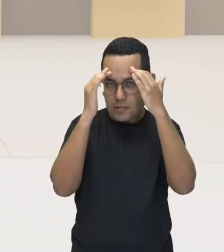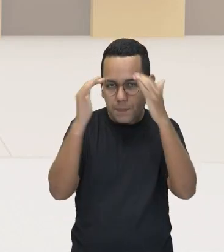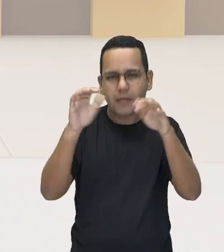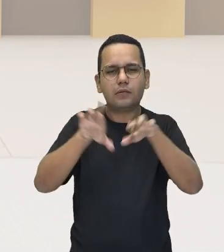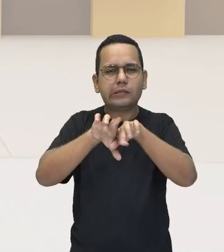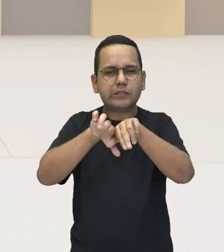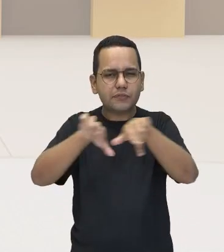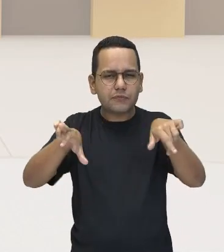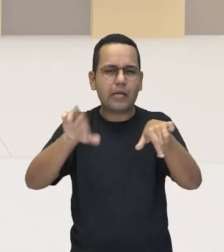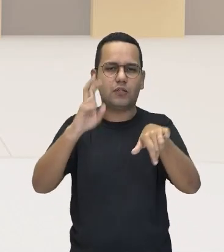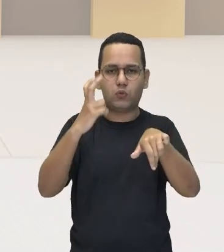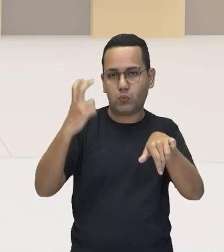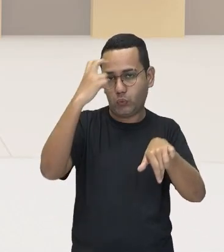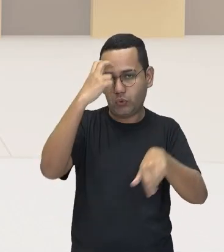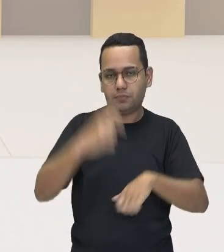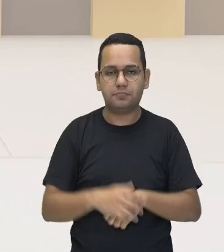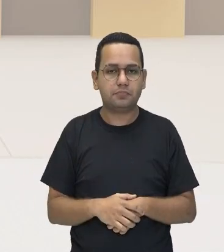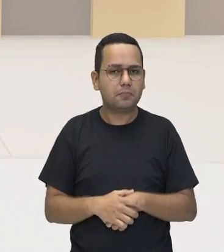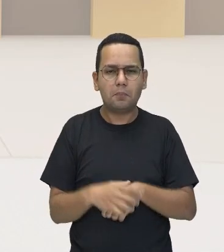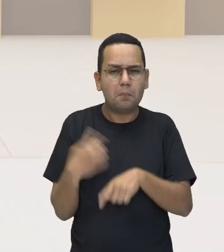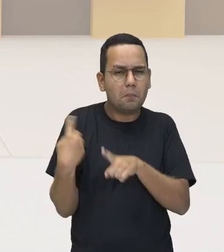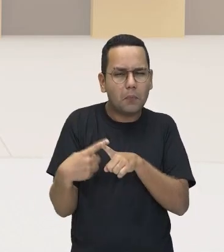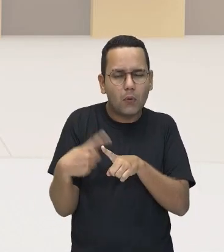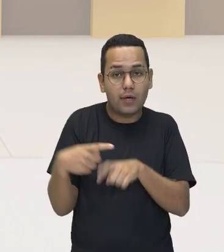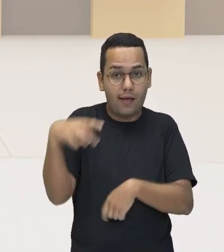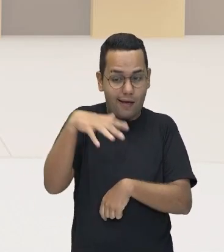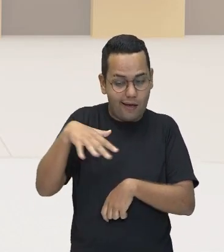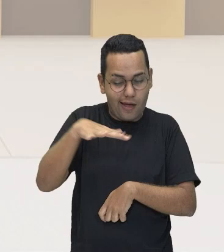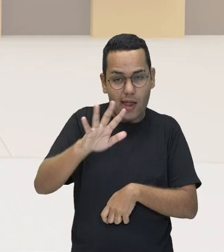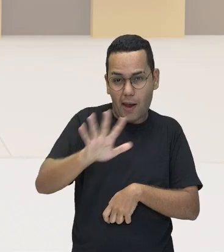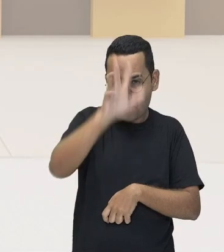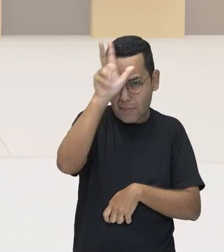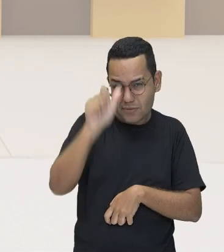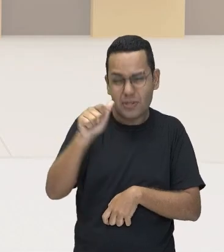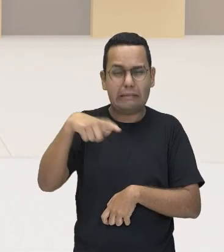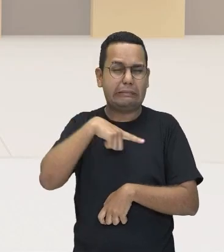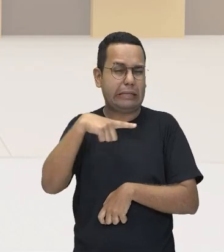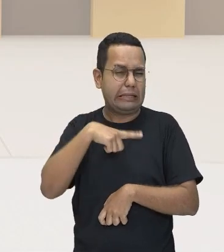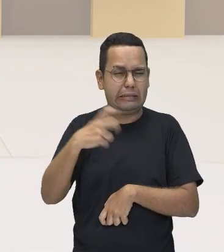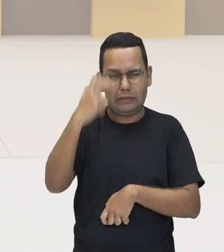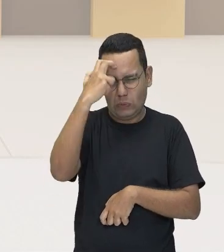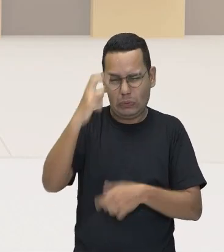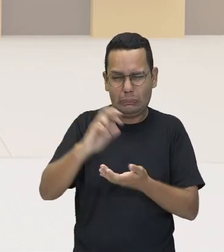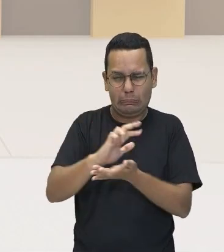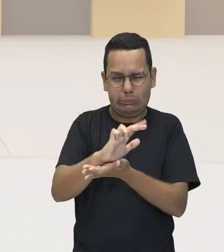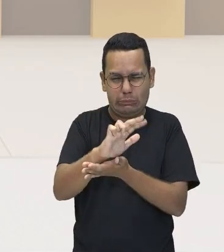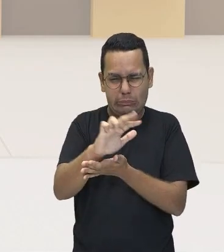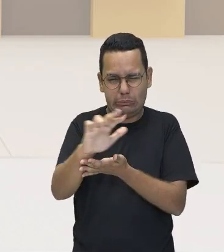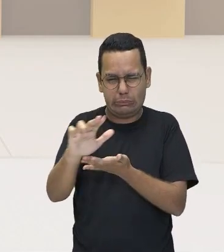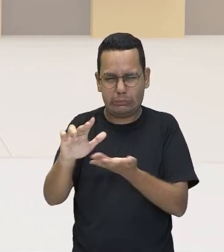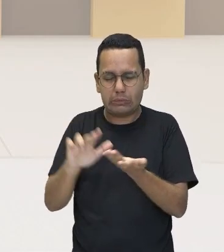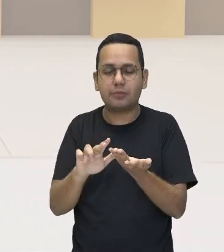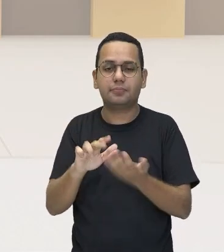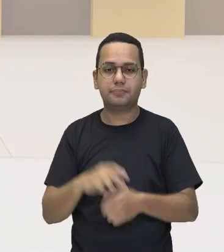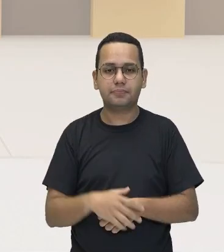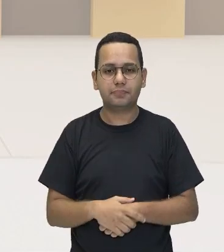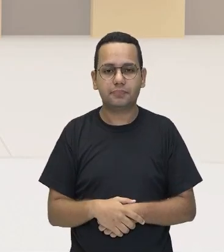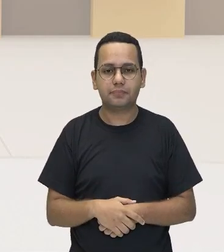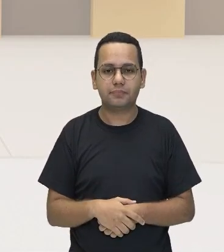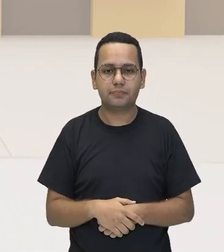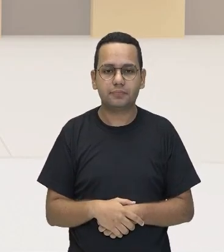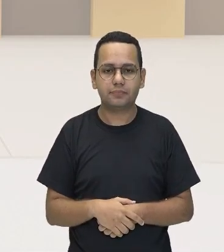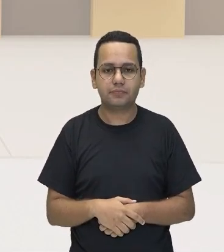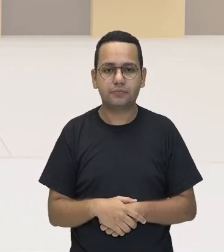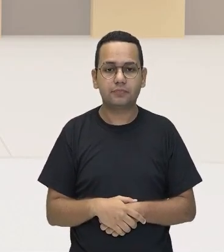ele é gigantesco. Nós temos diversas culturas espalhadas por todo o nosso estado. E quando nós estamos falando